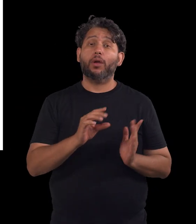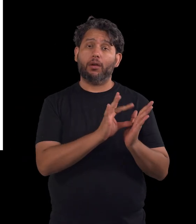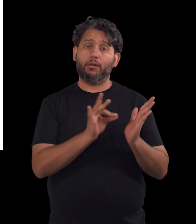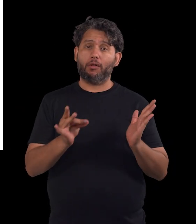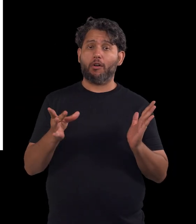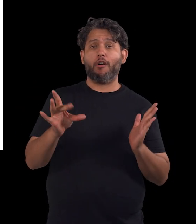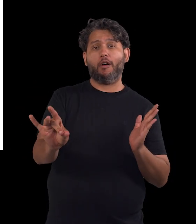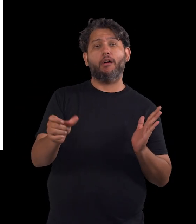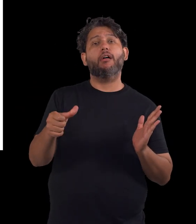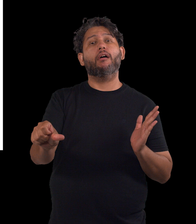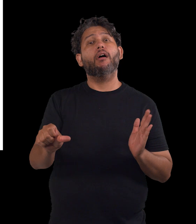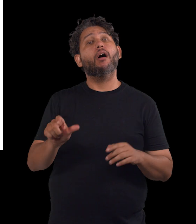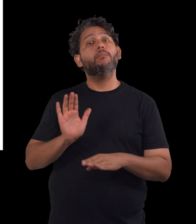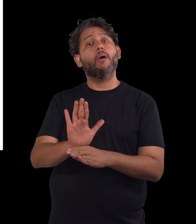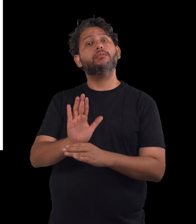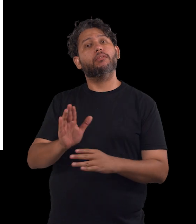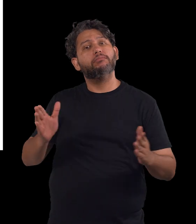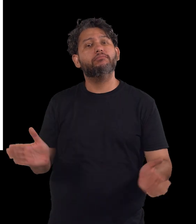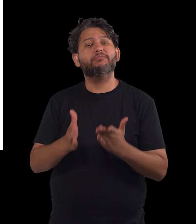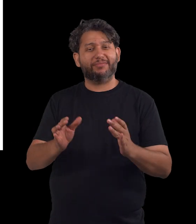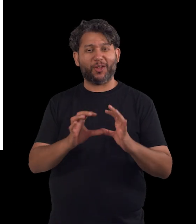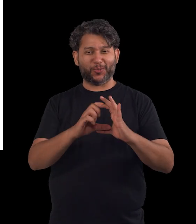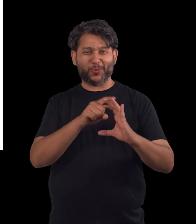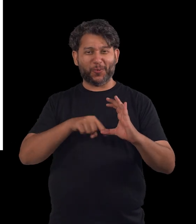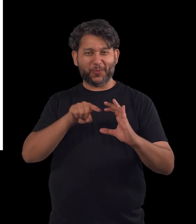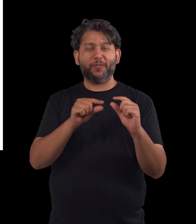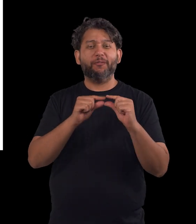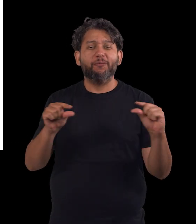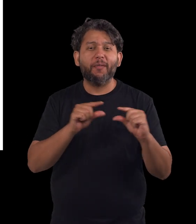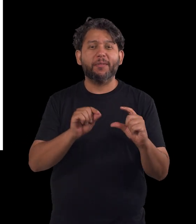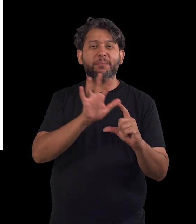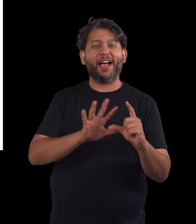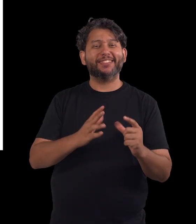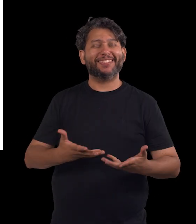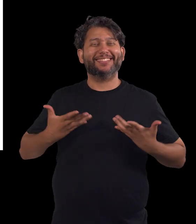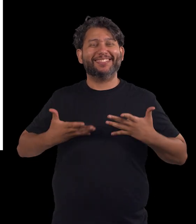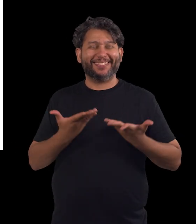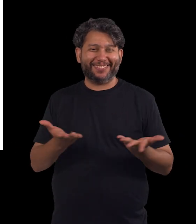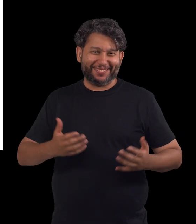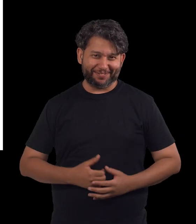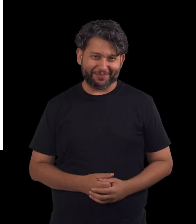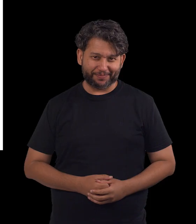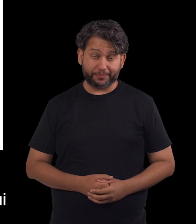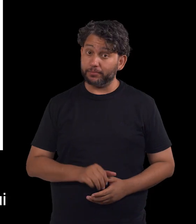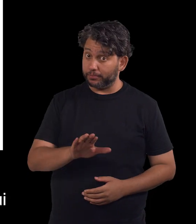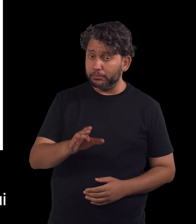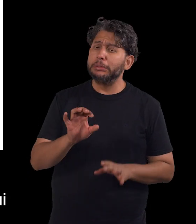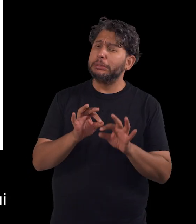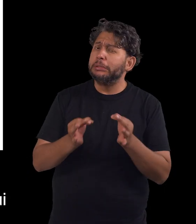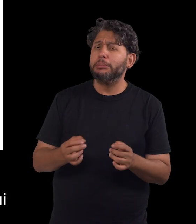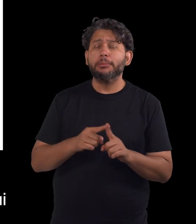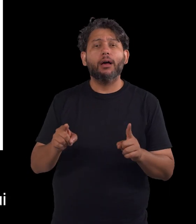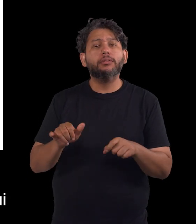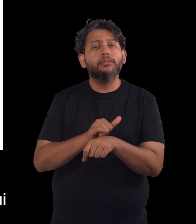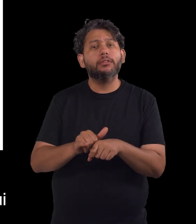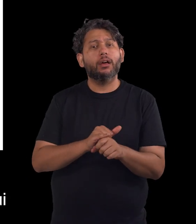também inclui adesivos motivacionais em formato redondo, com frases e imagens alegres. Embora